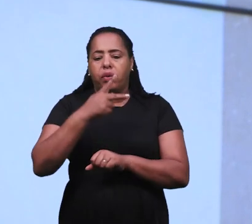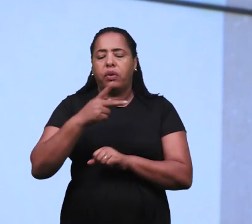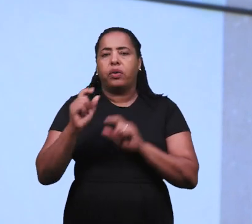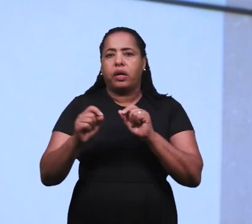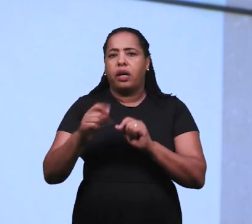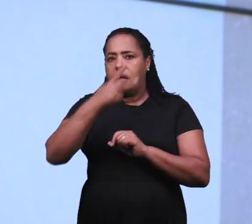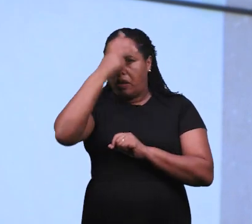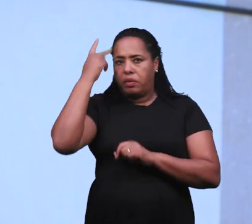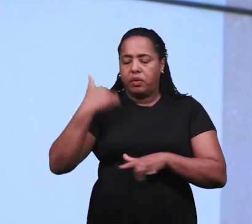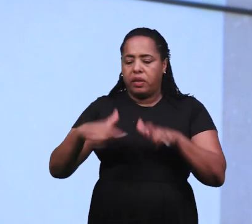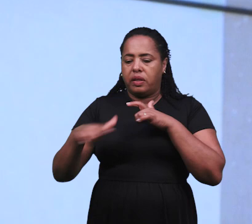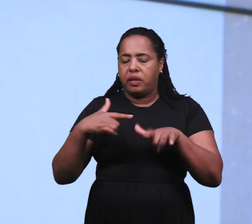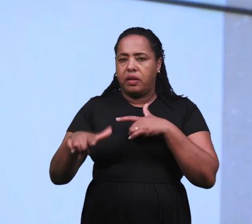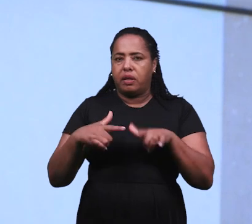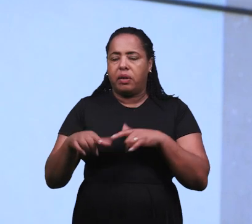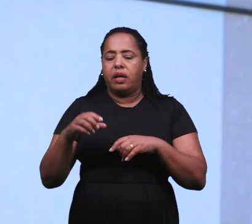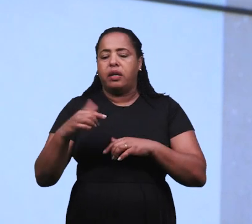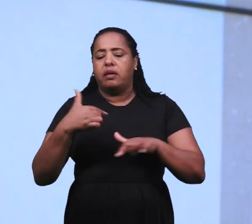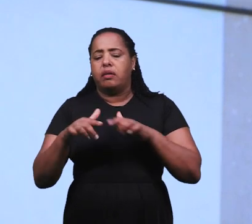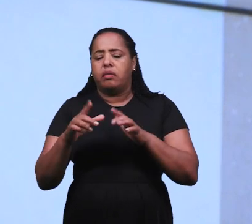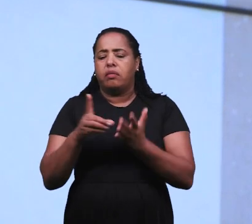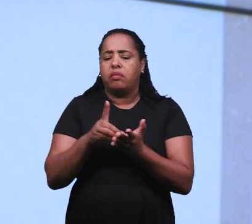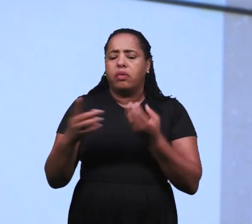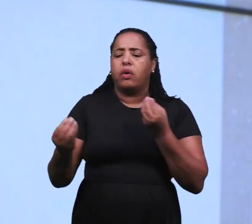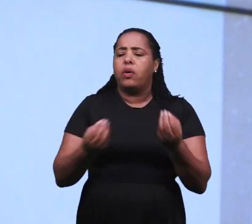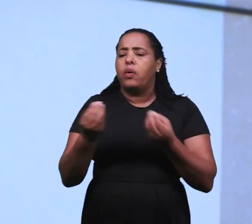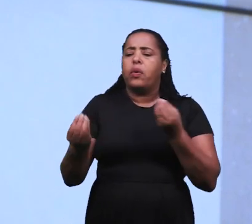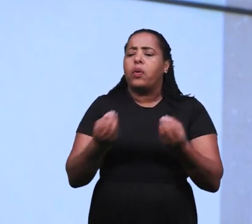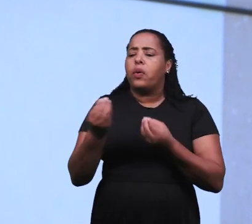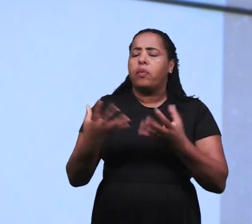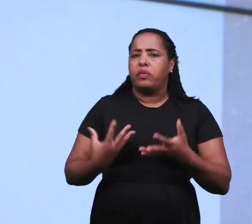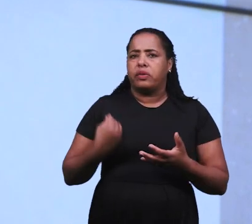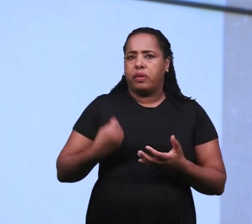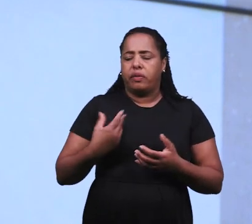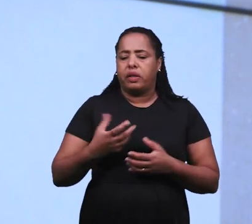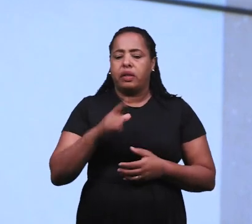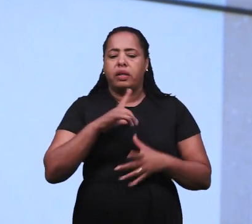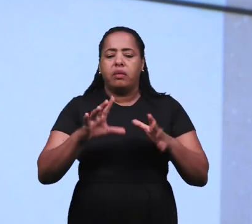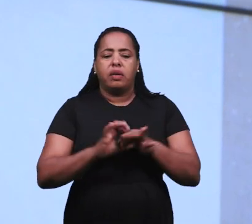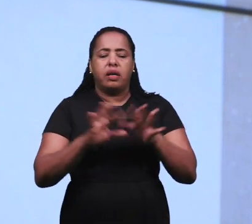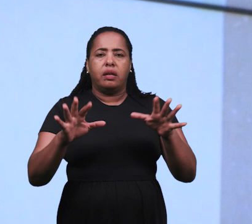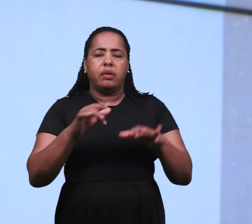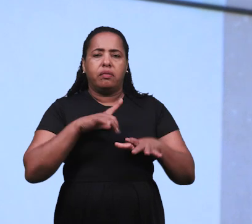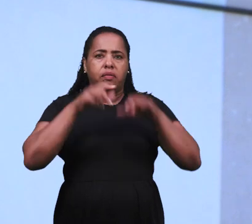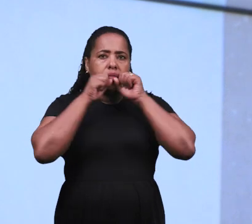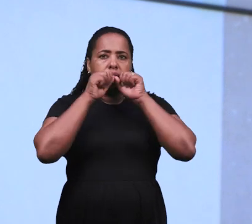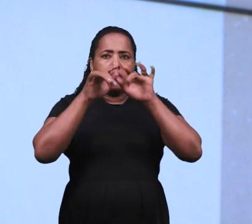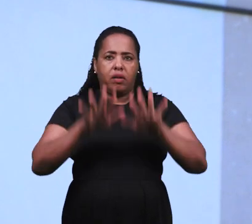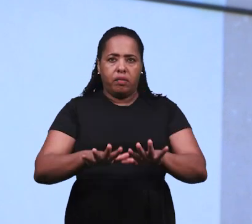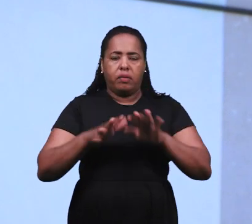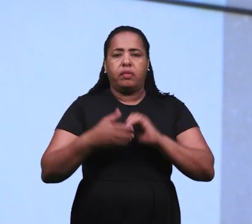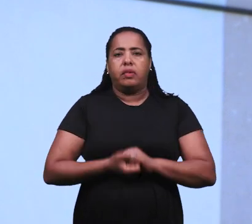colaboradores, né, os que atuam ali no DOD, pergunto como estão. Muito bom. Então nós temos essa liberdade e tem sido uma bênção,